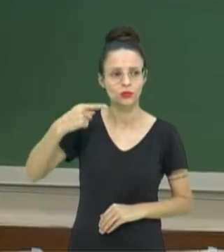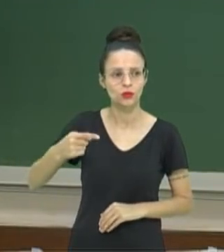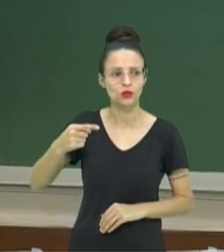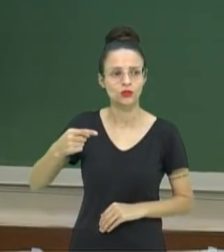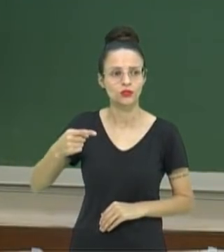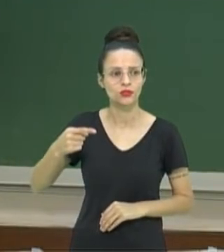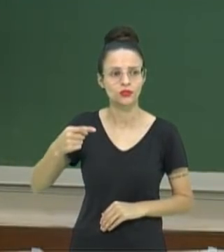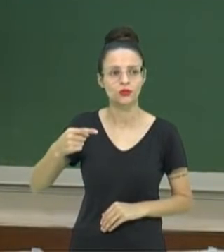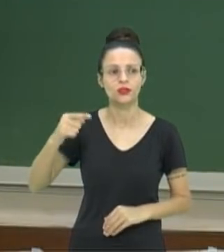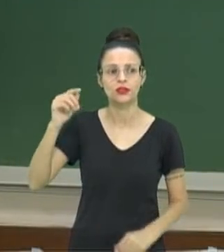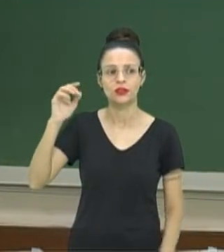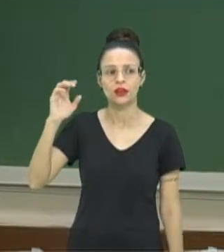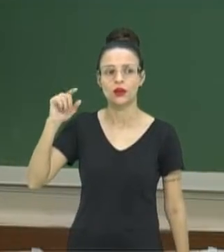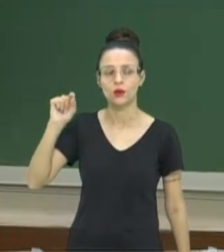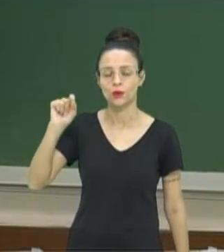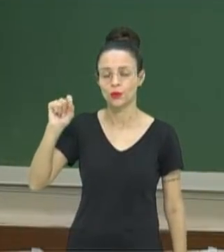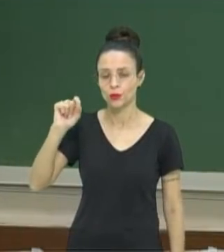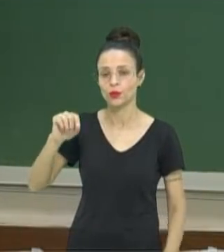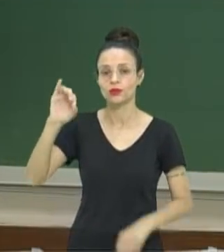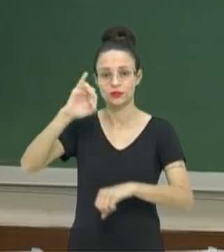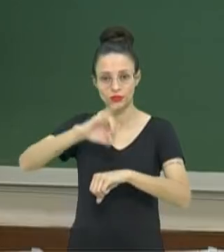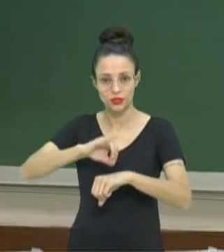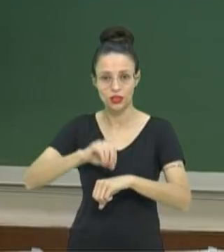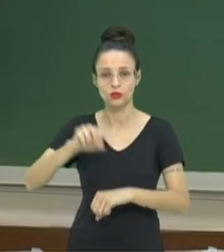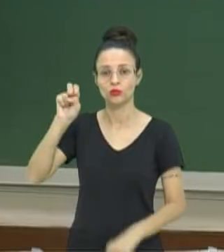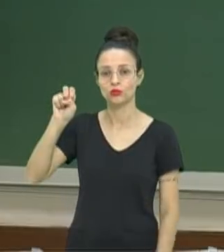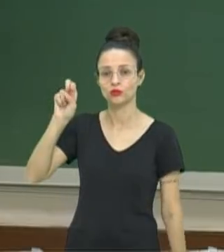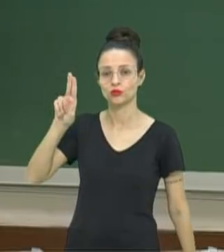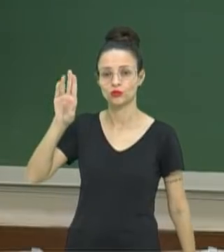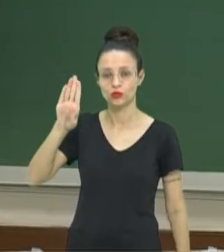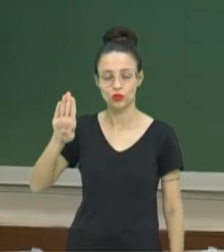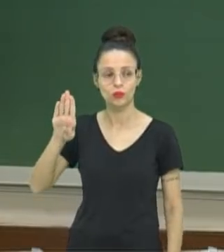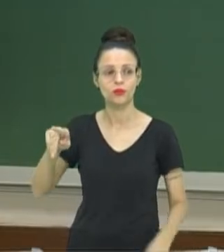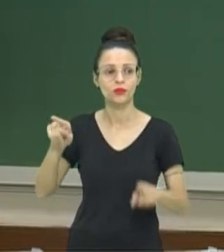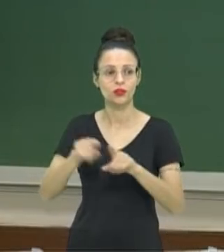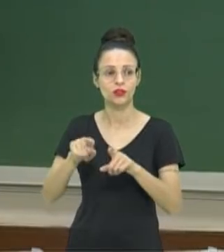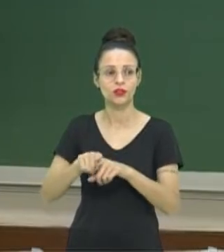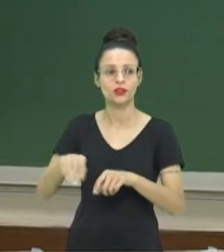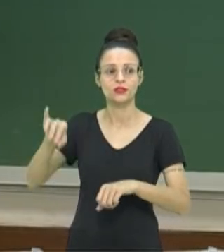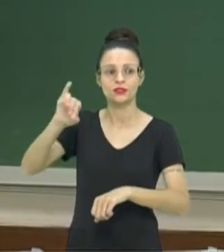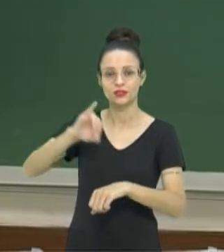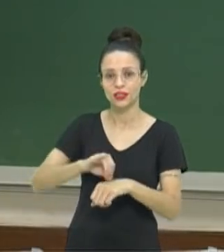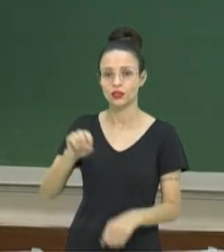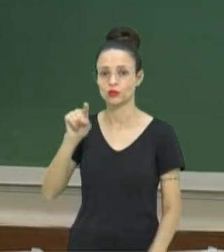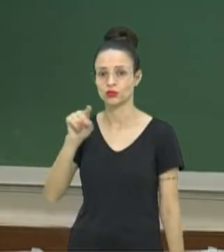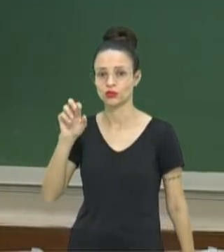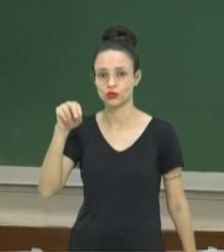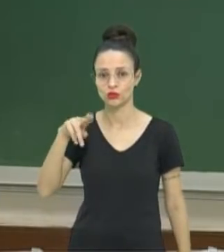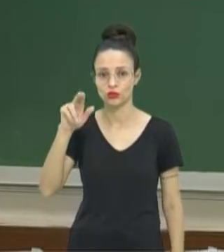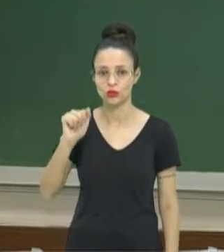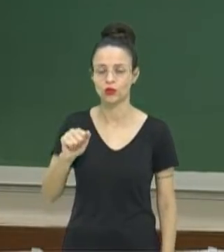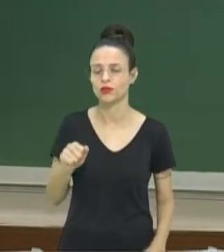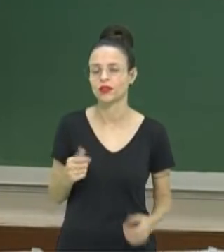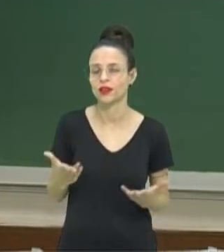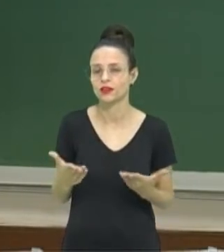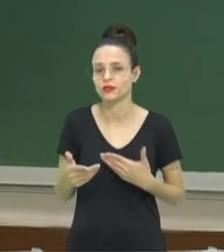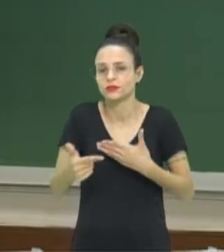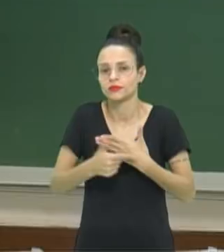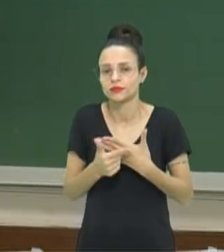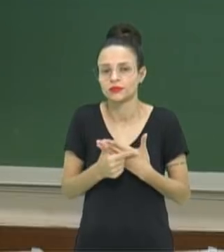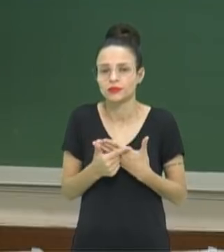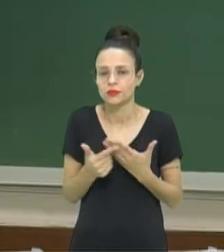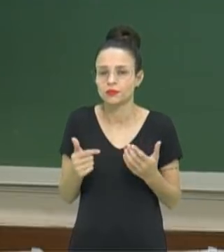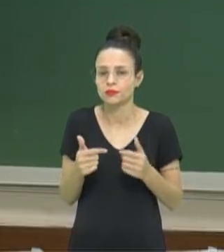outro degrau abaixo ali, o centro subregional, centro de zona, então funções elementares ali, uma